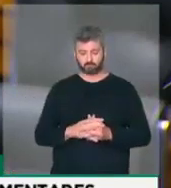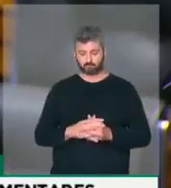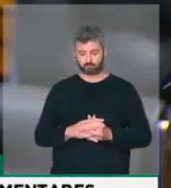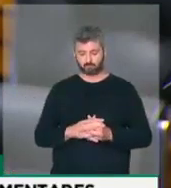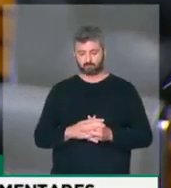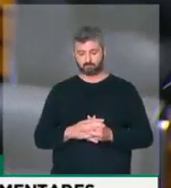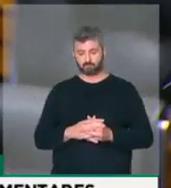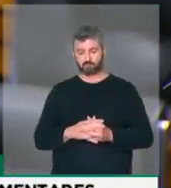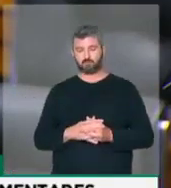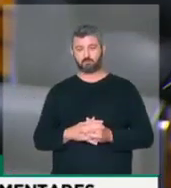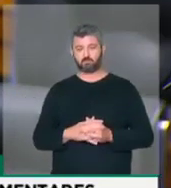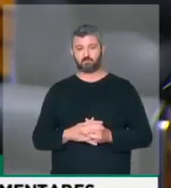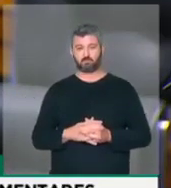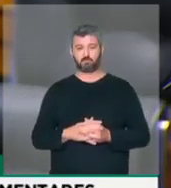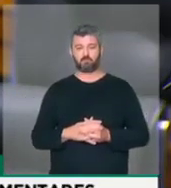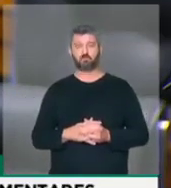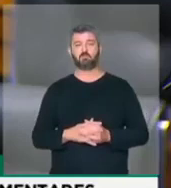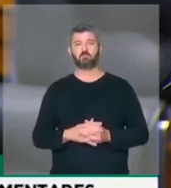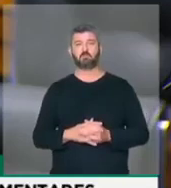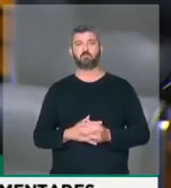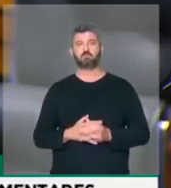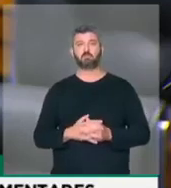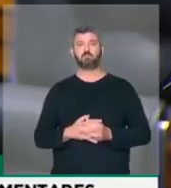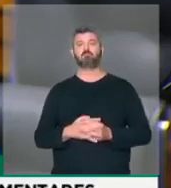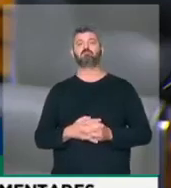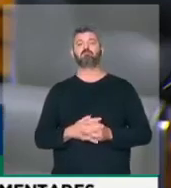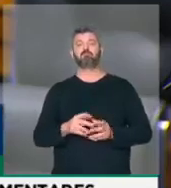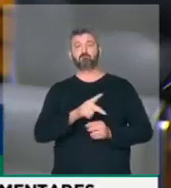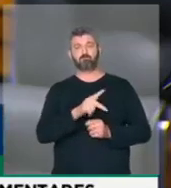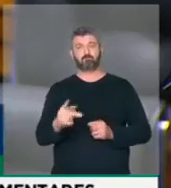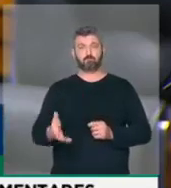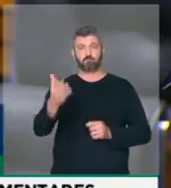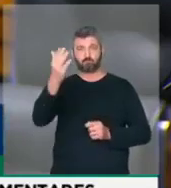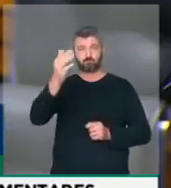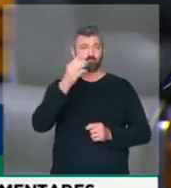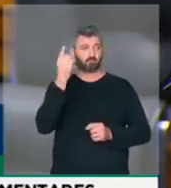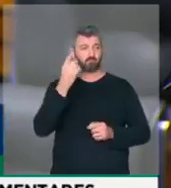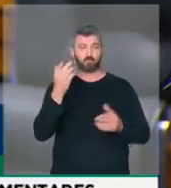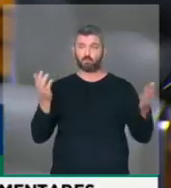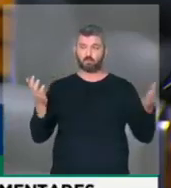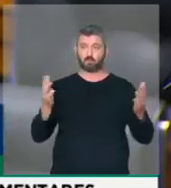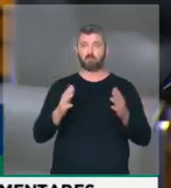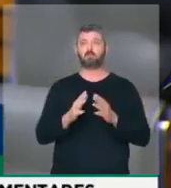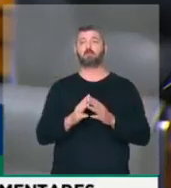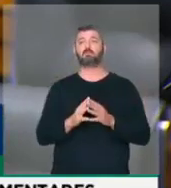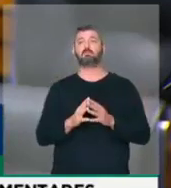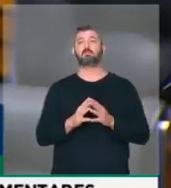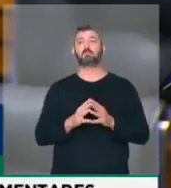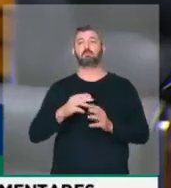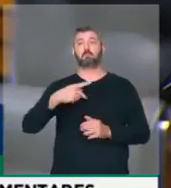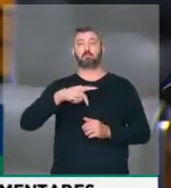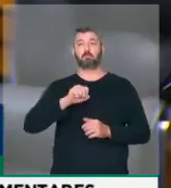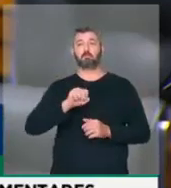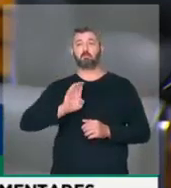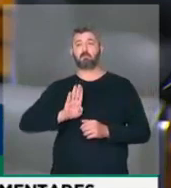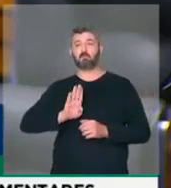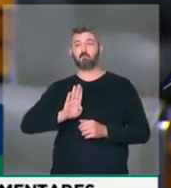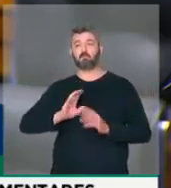Perdão. Presidente Arthur Lira, demais deputados, demais deputadas, o PSB aqui, senhor presidente,